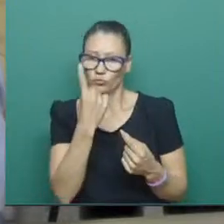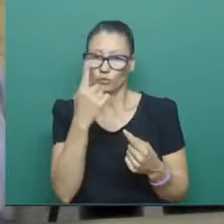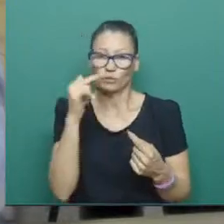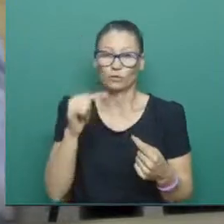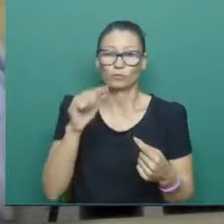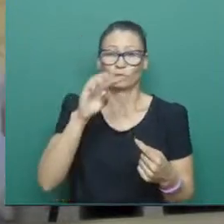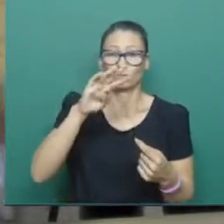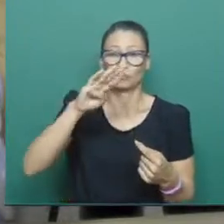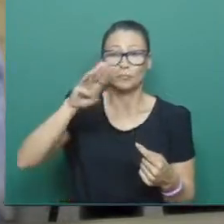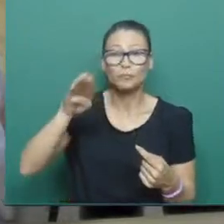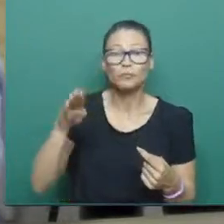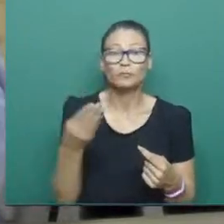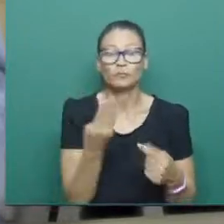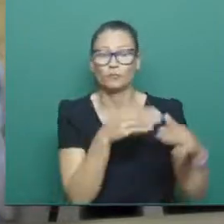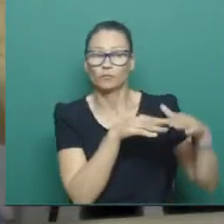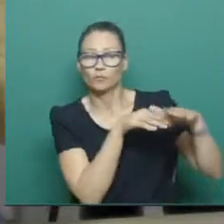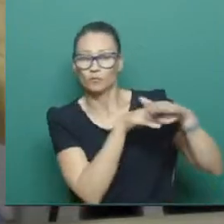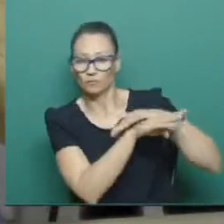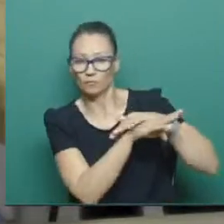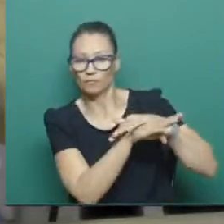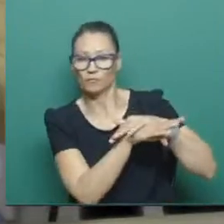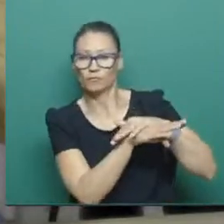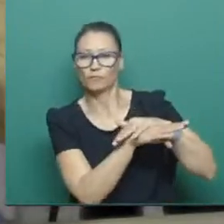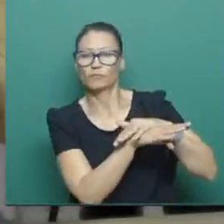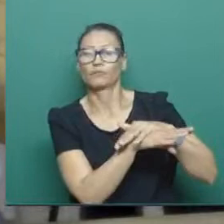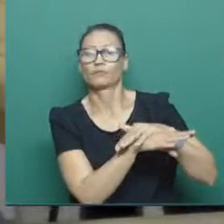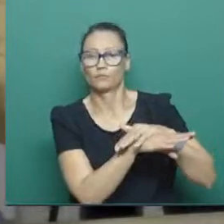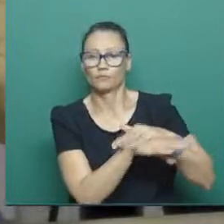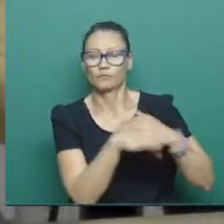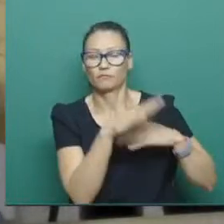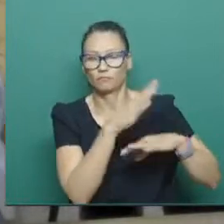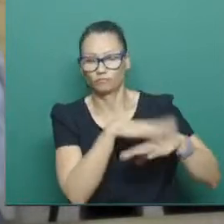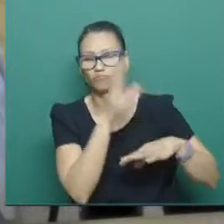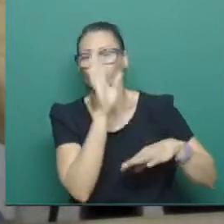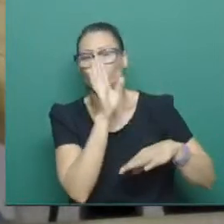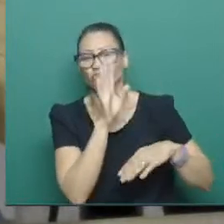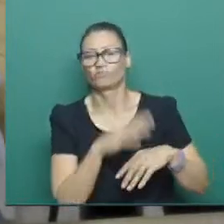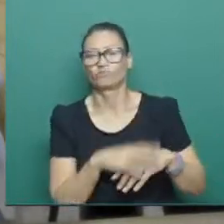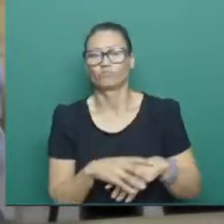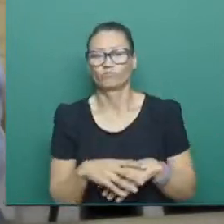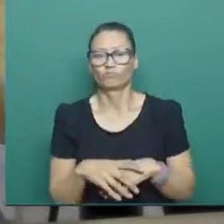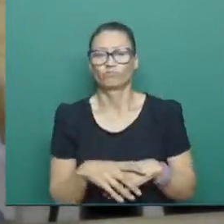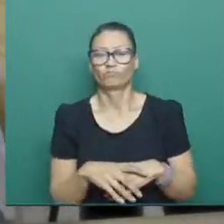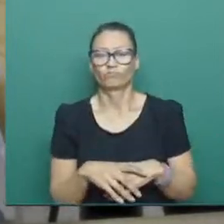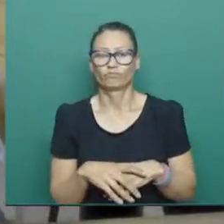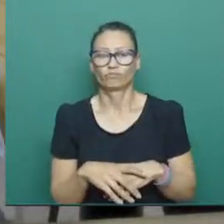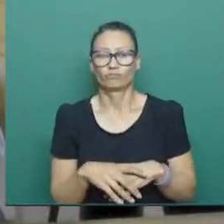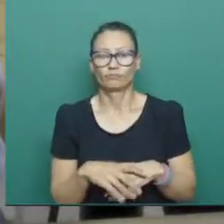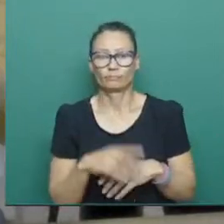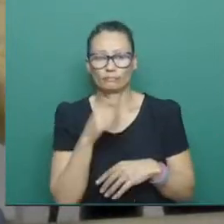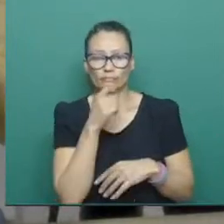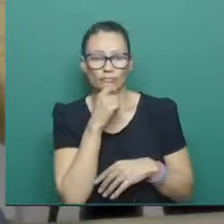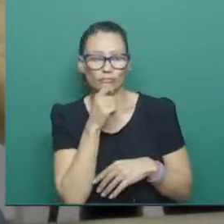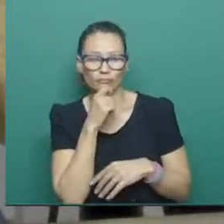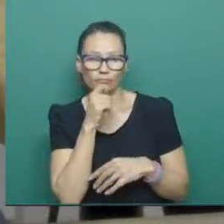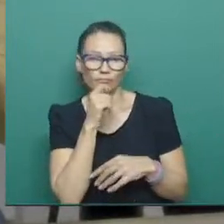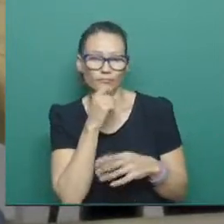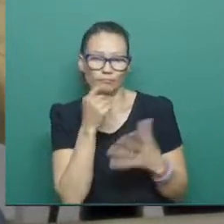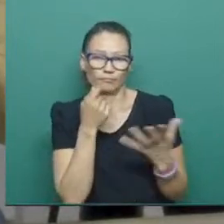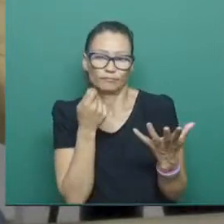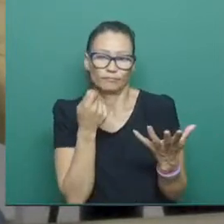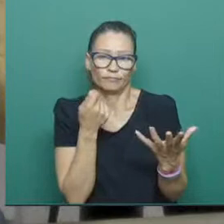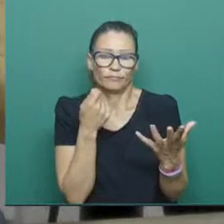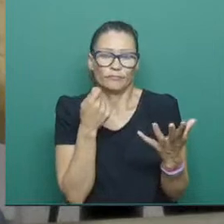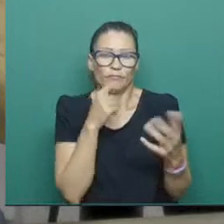em caixa, tem mais em caixa, mas 17 bilhões. Assim, sem nenhuma rúbrica para serem gastos,